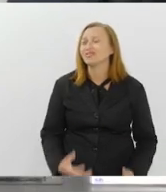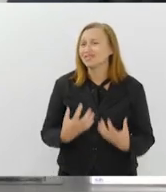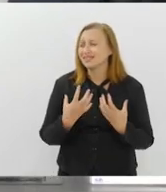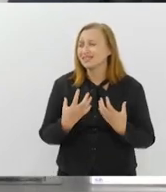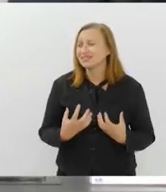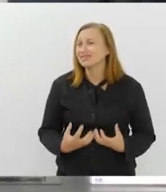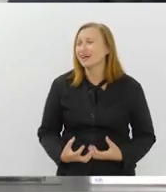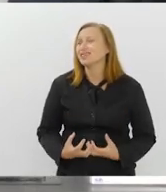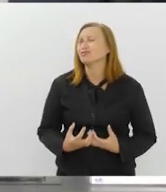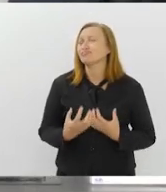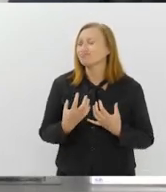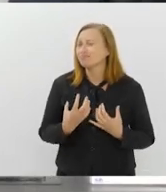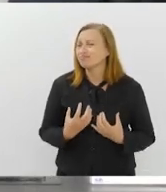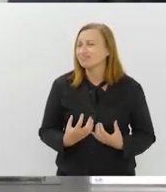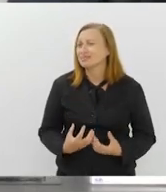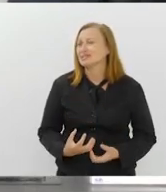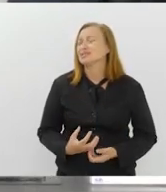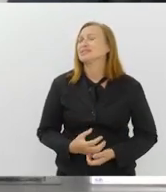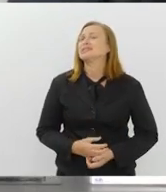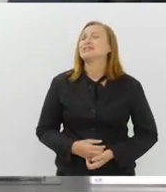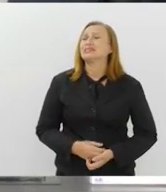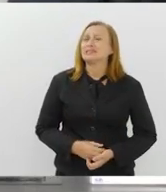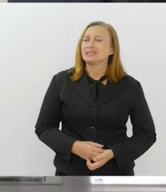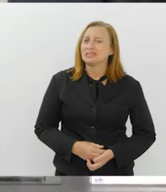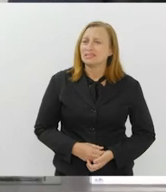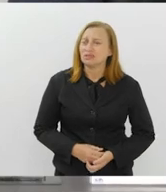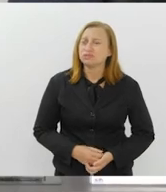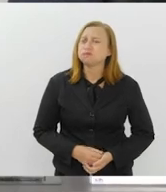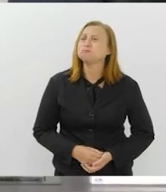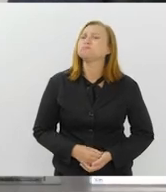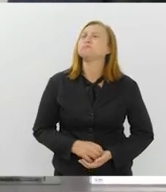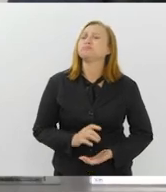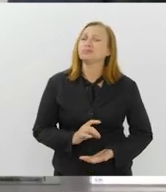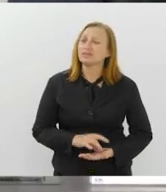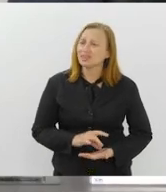eu tô com a exaustão de vocês, sabe? No, isso aí.